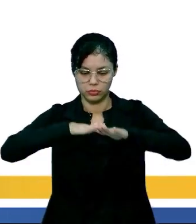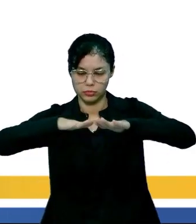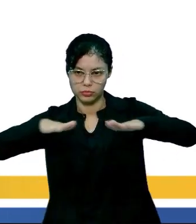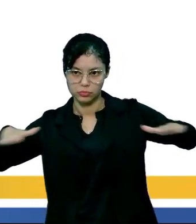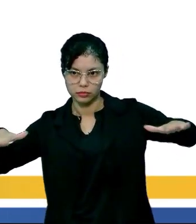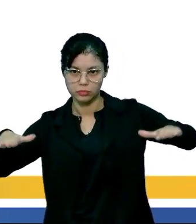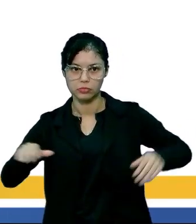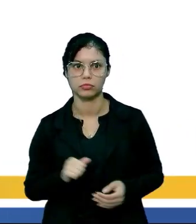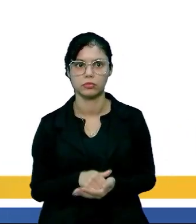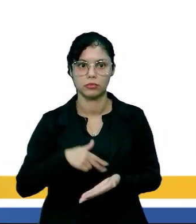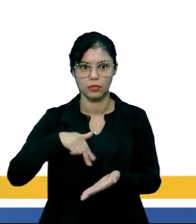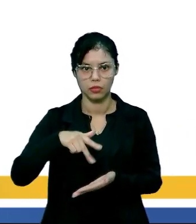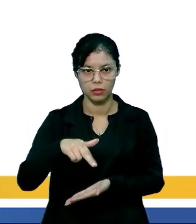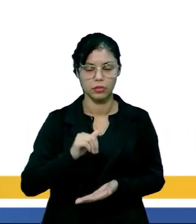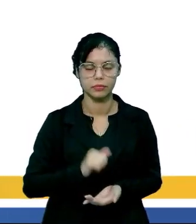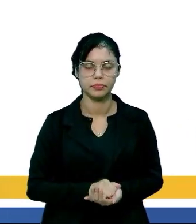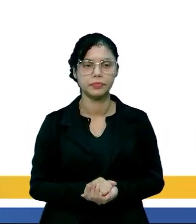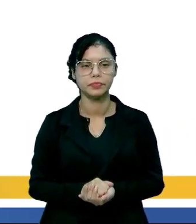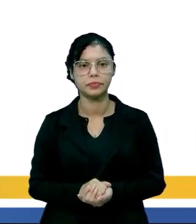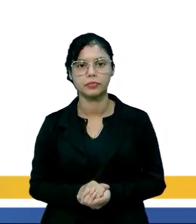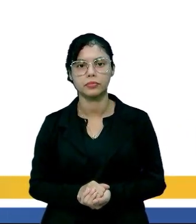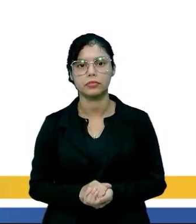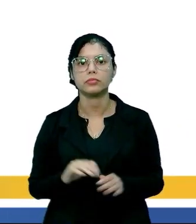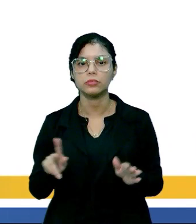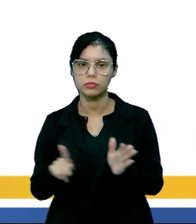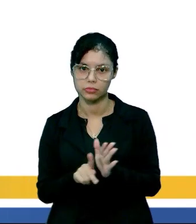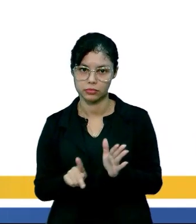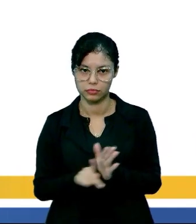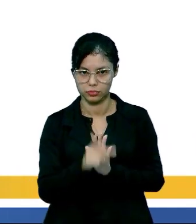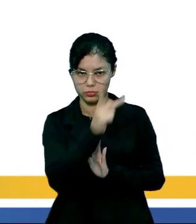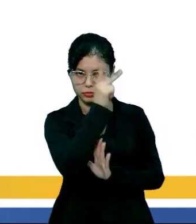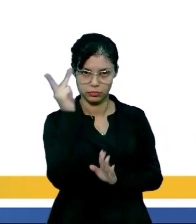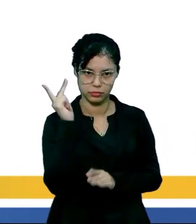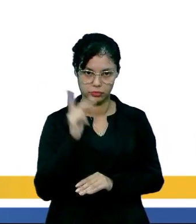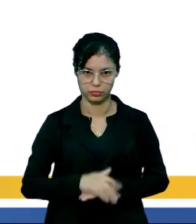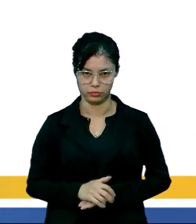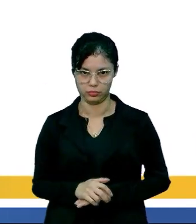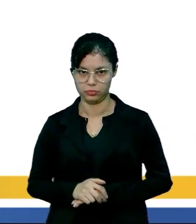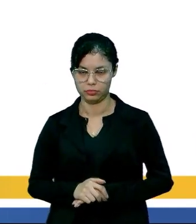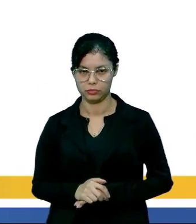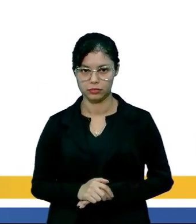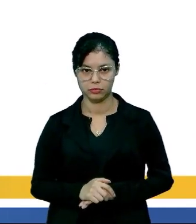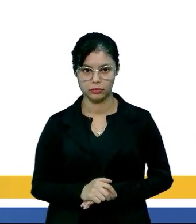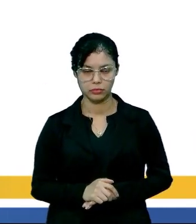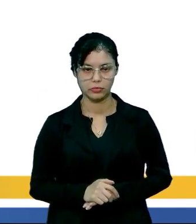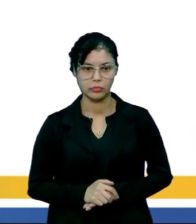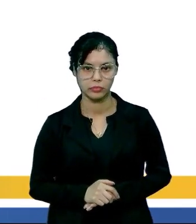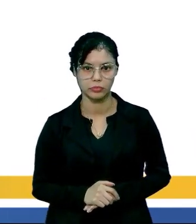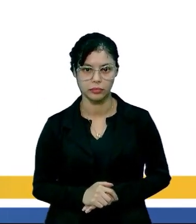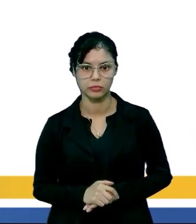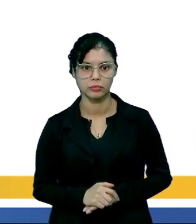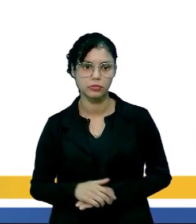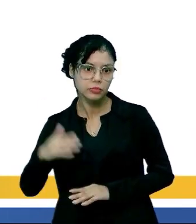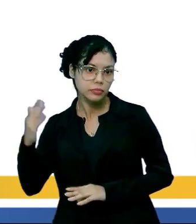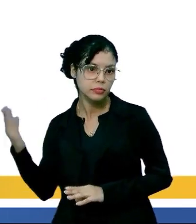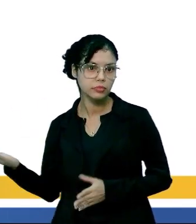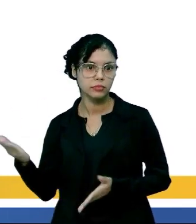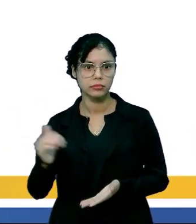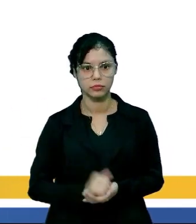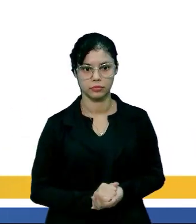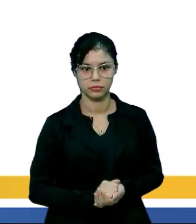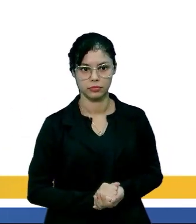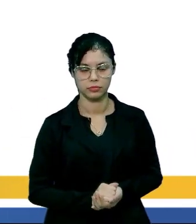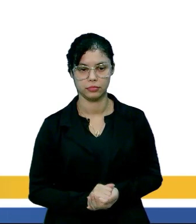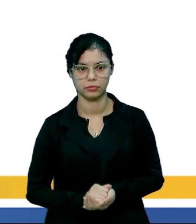quer dizer, o plano, do caminho percorrido pela mão dessa pessoa é. Então, olha